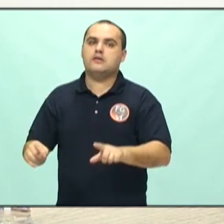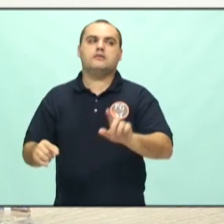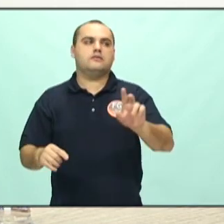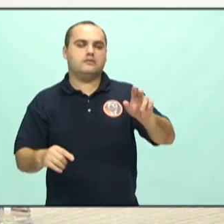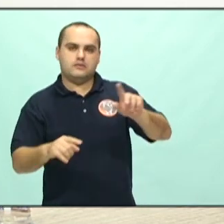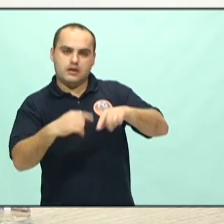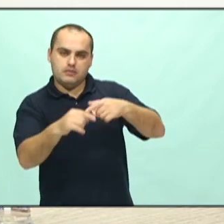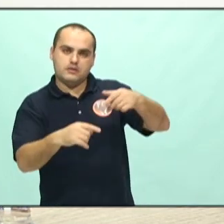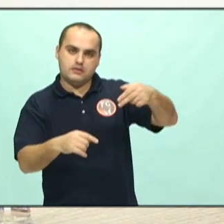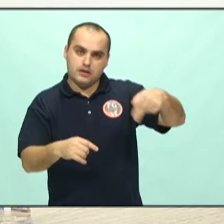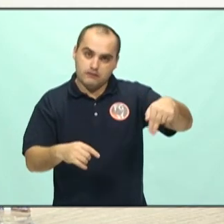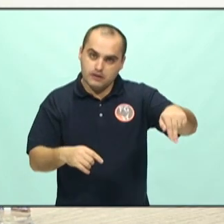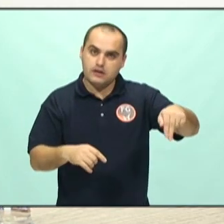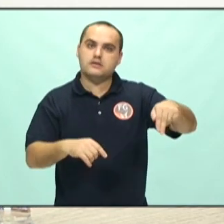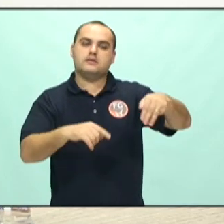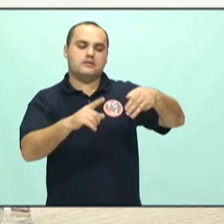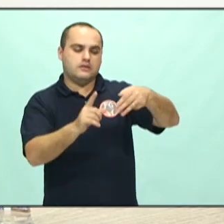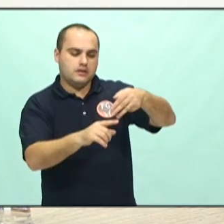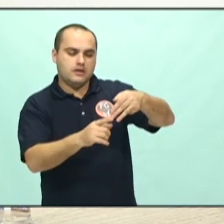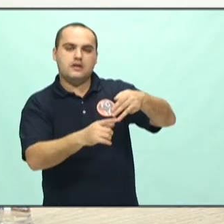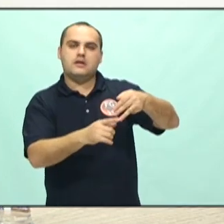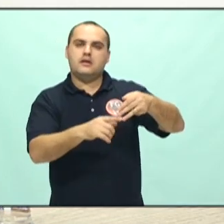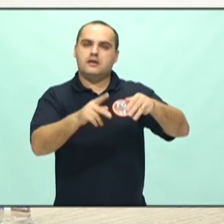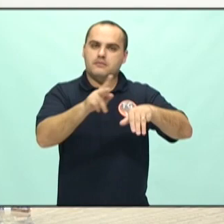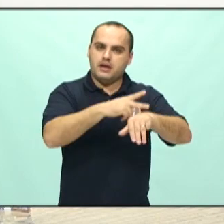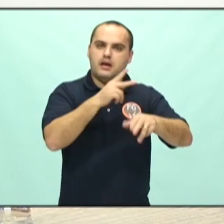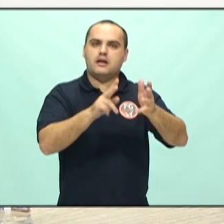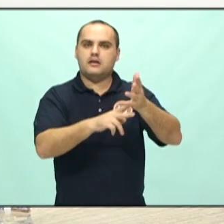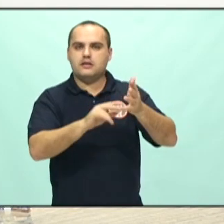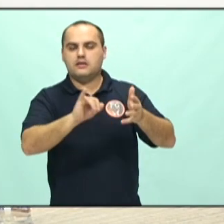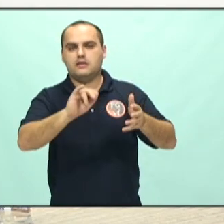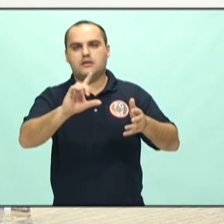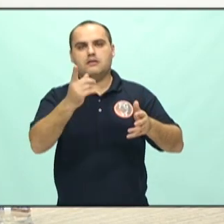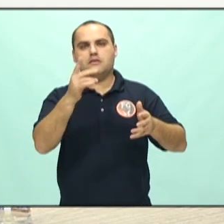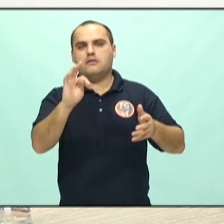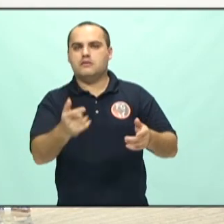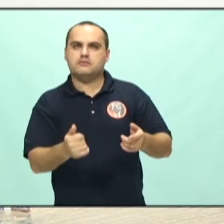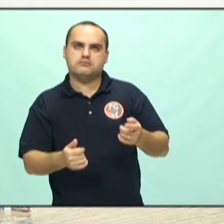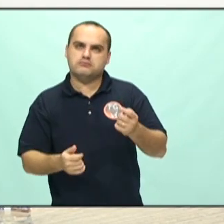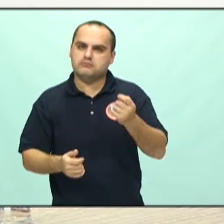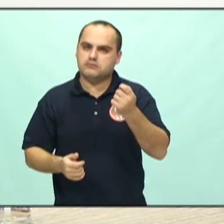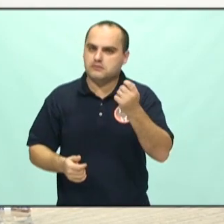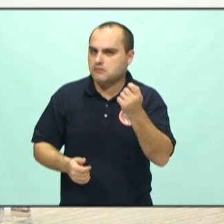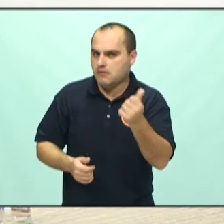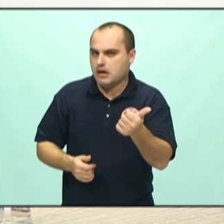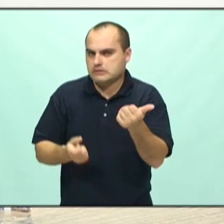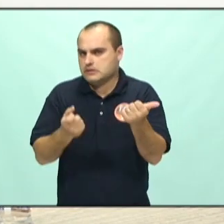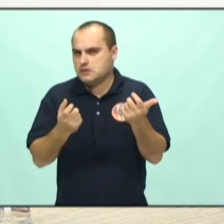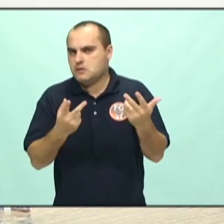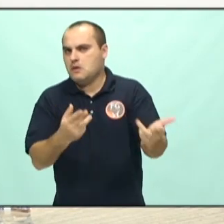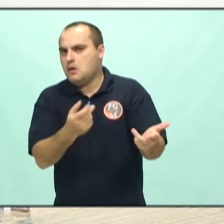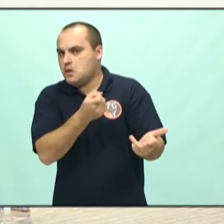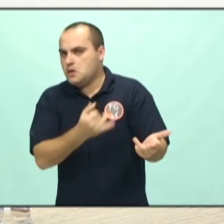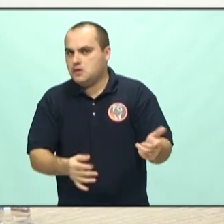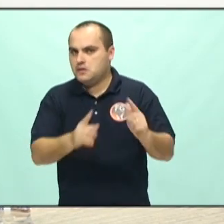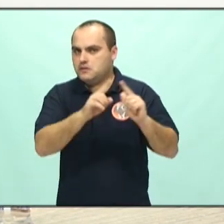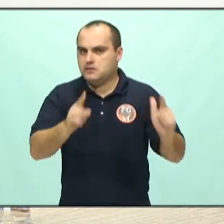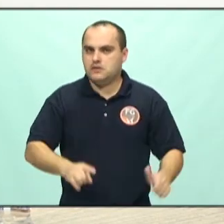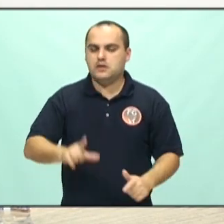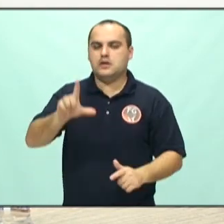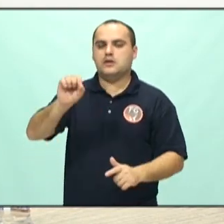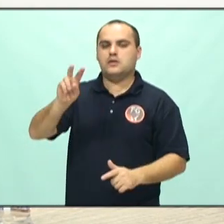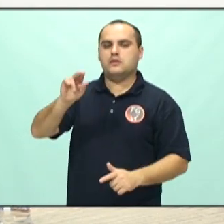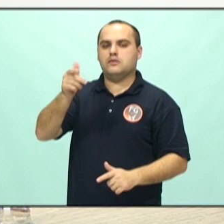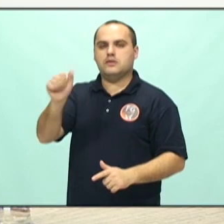nós temos Balneário Pissarras, Penha e Ilhota, praticamente ali com quase o mesmo quantitativo de servidores, e Luiz Alves,